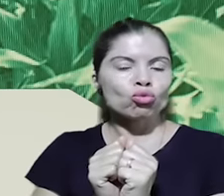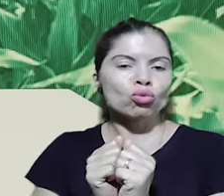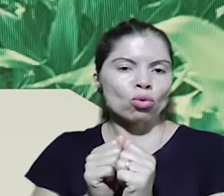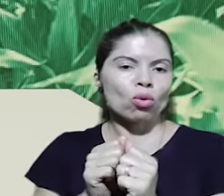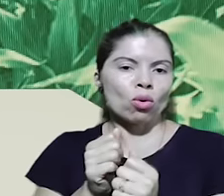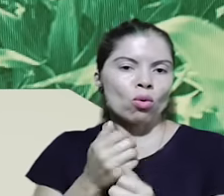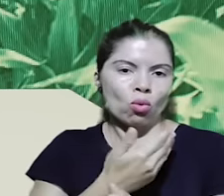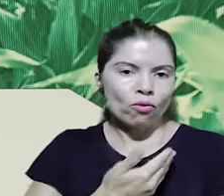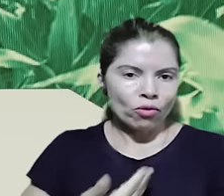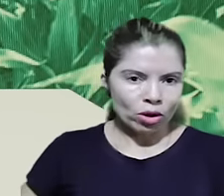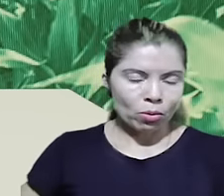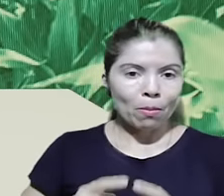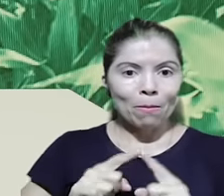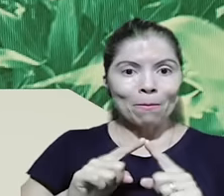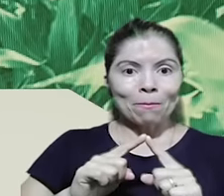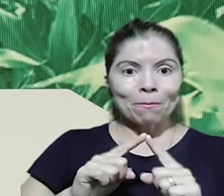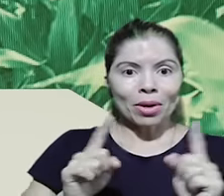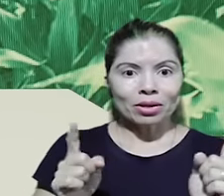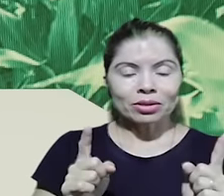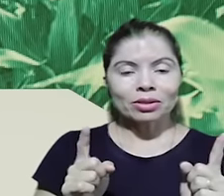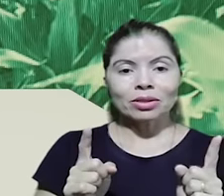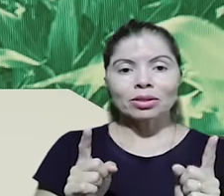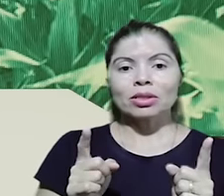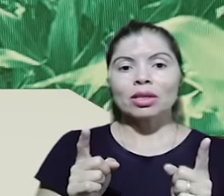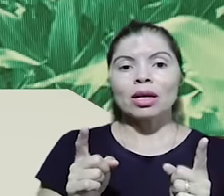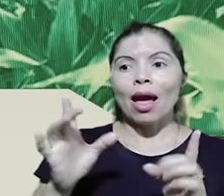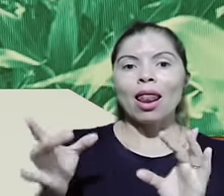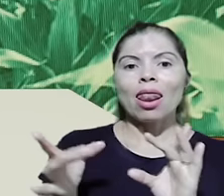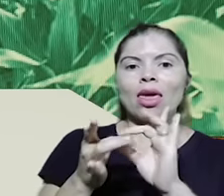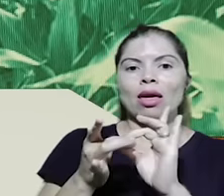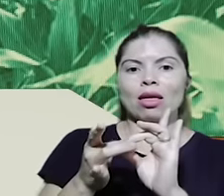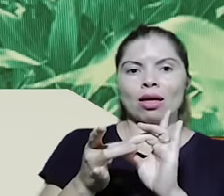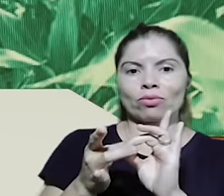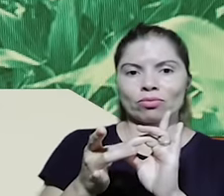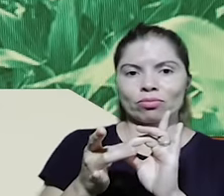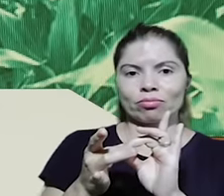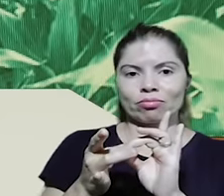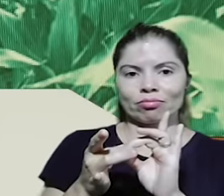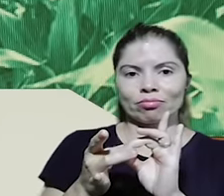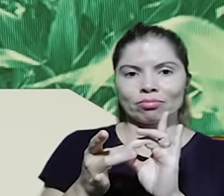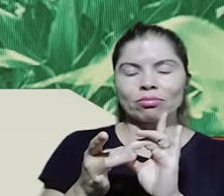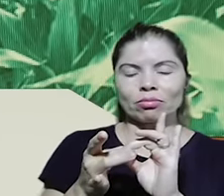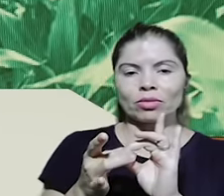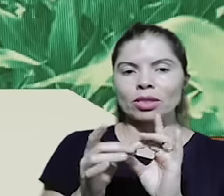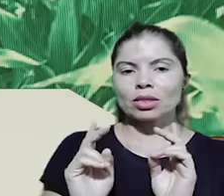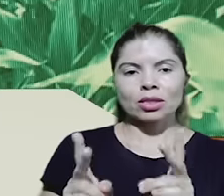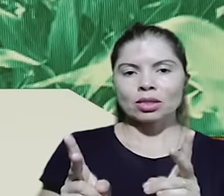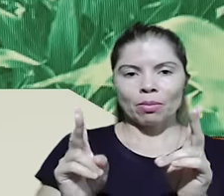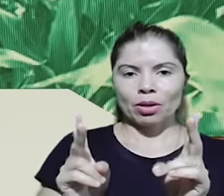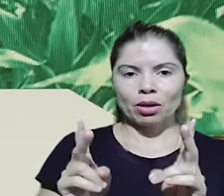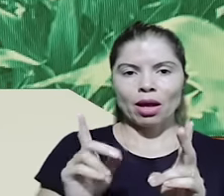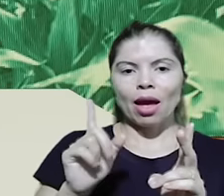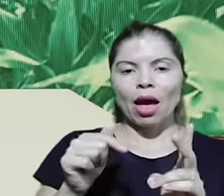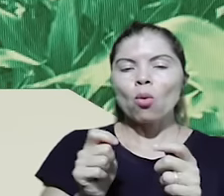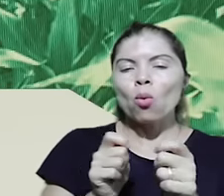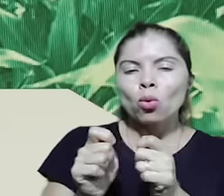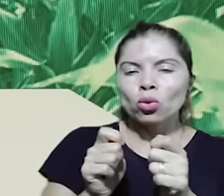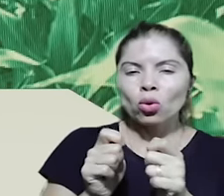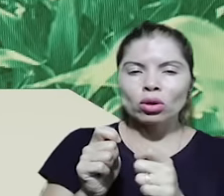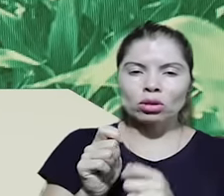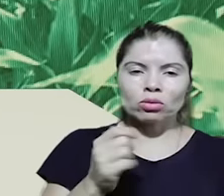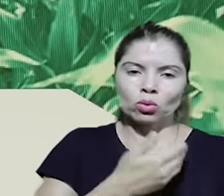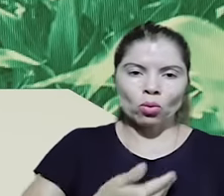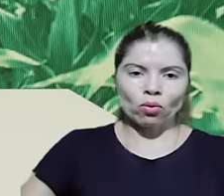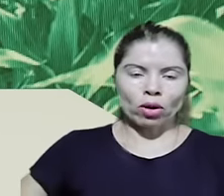isso tá então quando ela te credencia a emitir a nota fiscal ela vincula a inscrição estadual a um CNPJ é uma espécie de controle deles